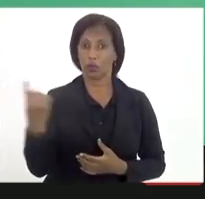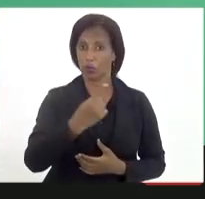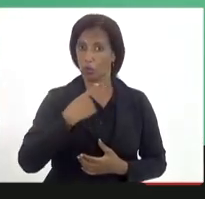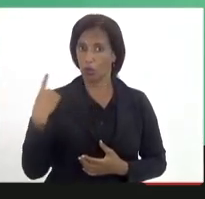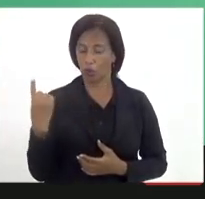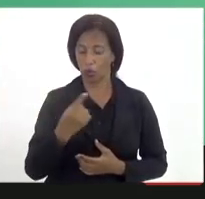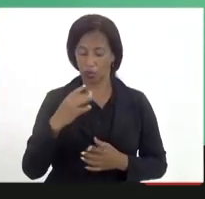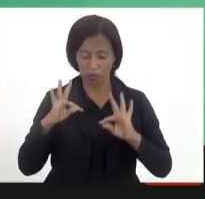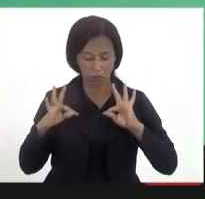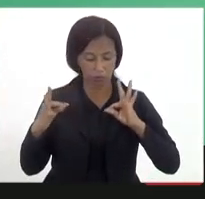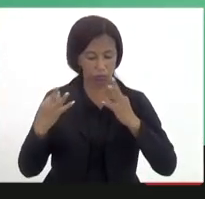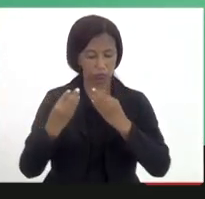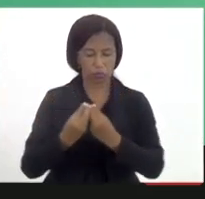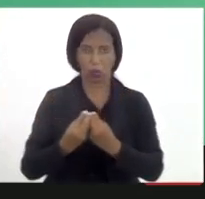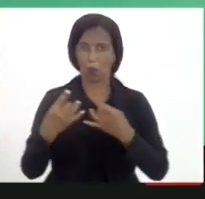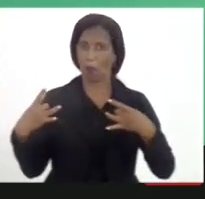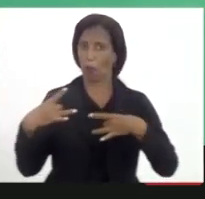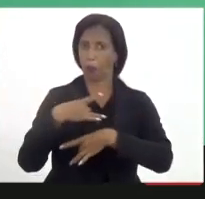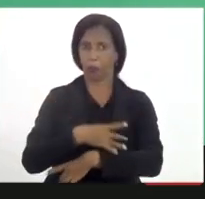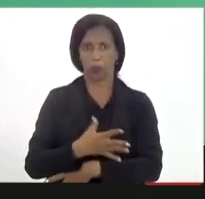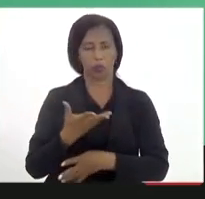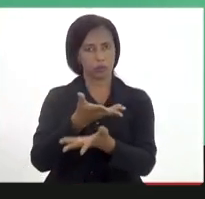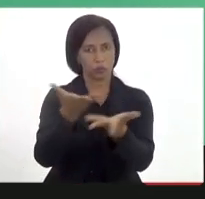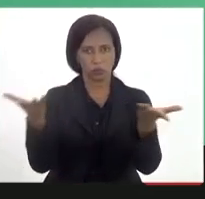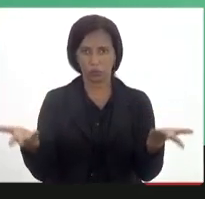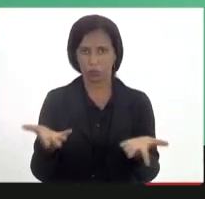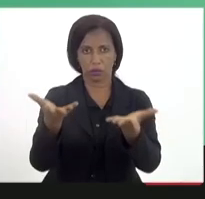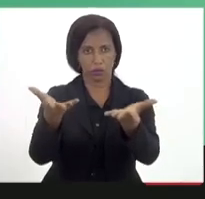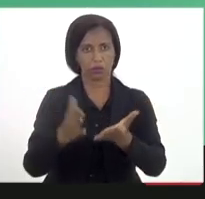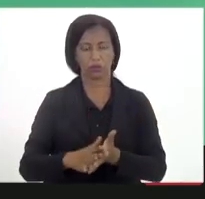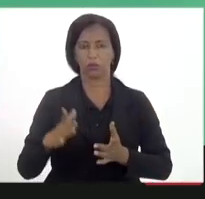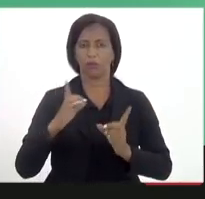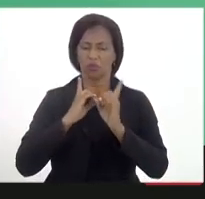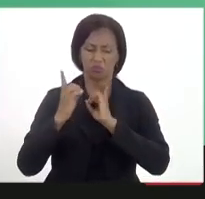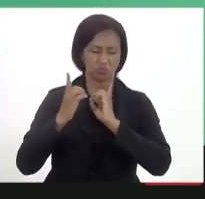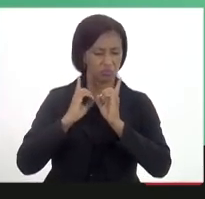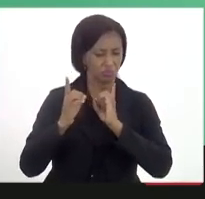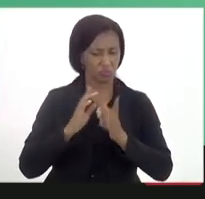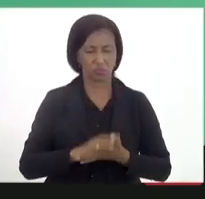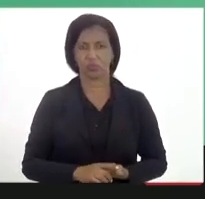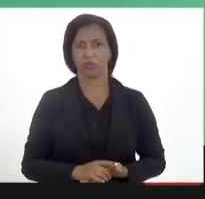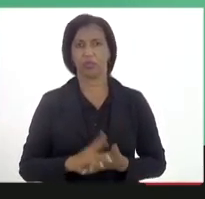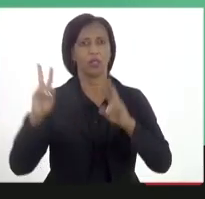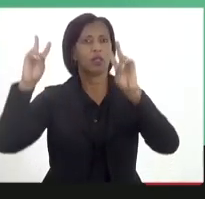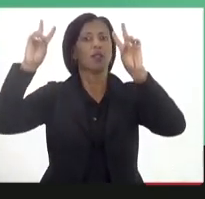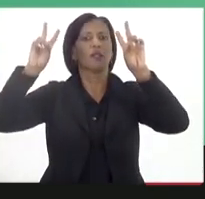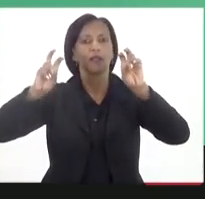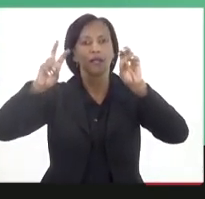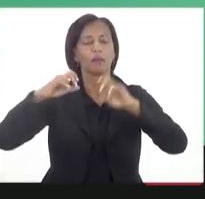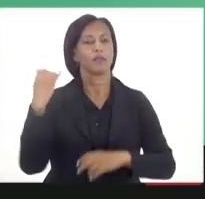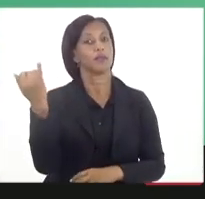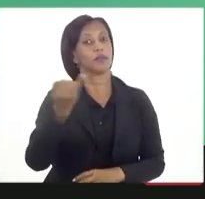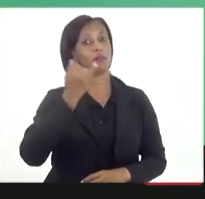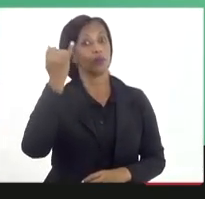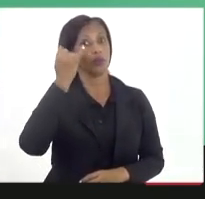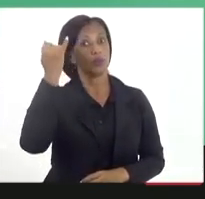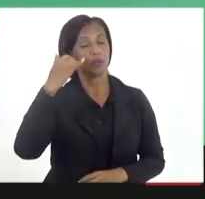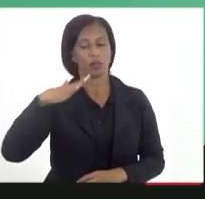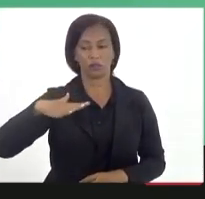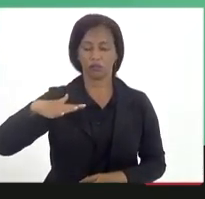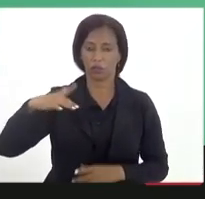estamos todos assim à disposição de todos vocês é discutir temas que seja importante ter essa